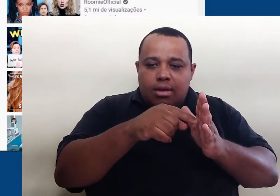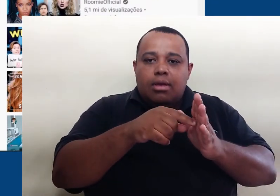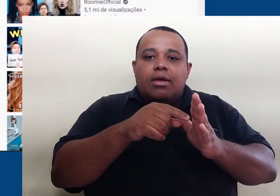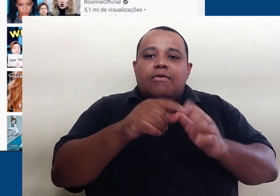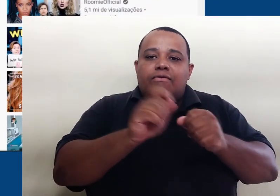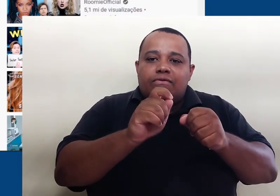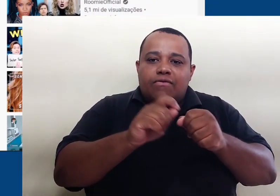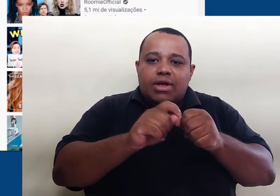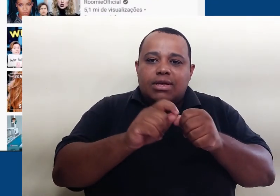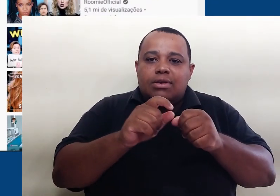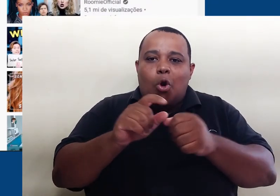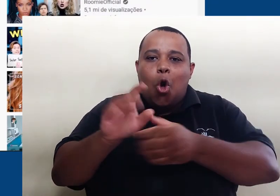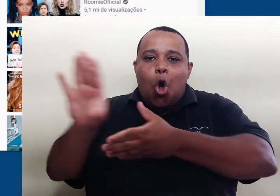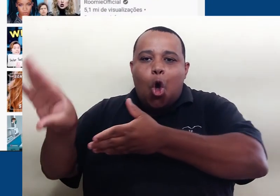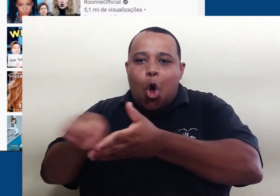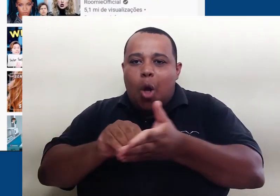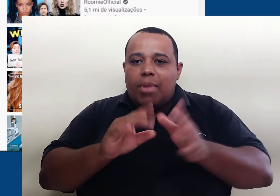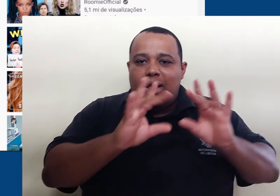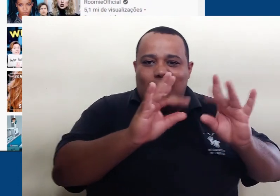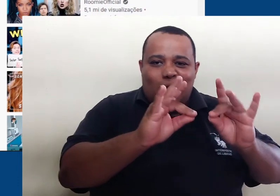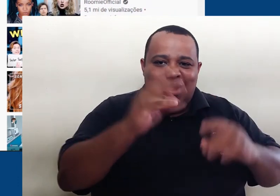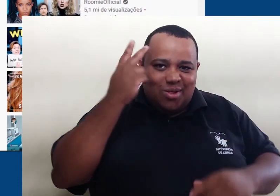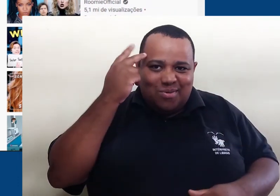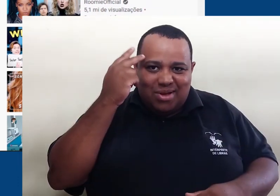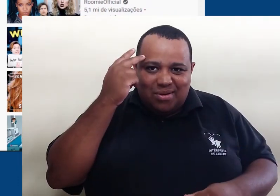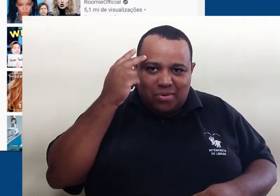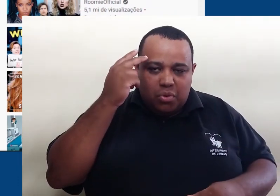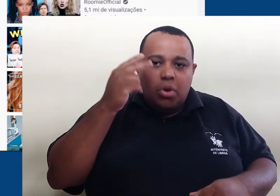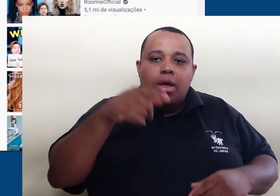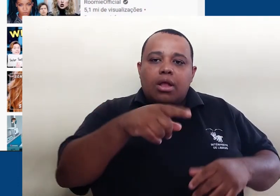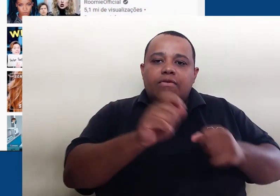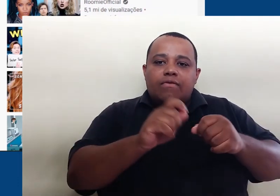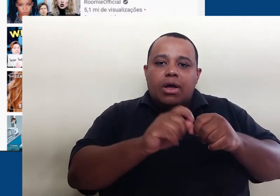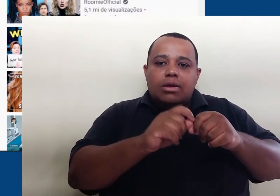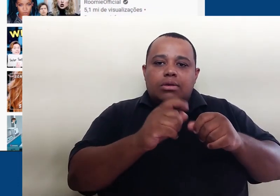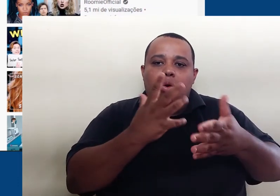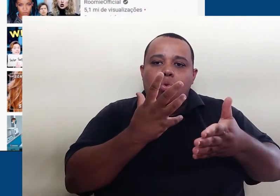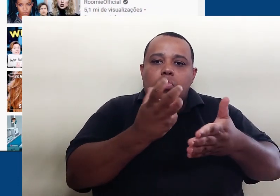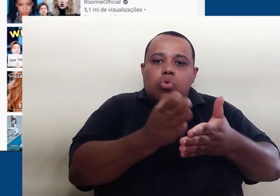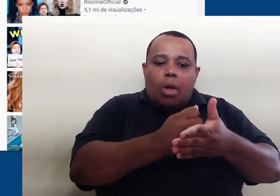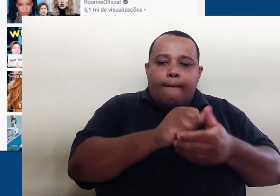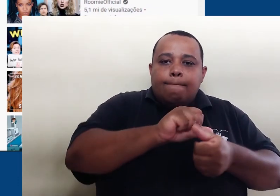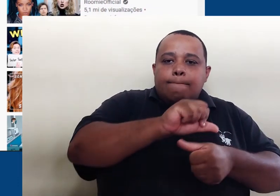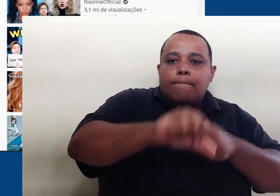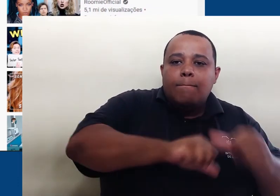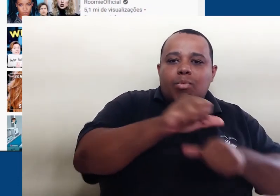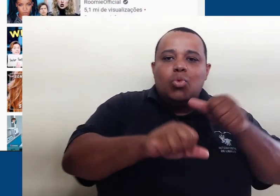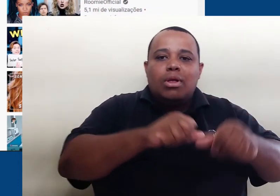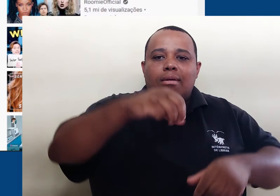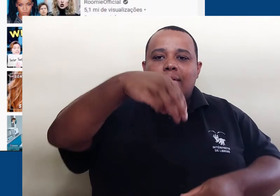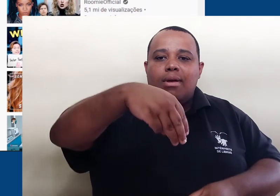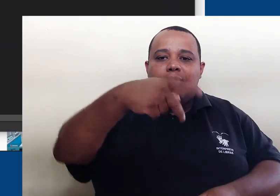lá no programa. É só apertar Ctrl V, tá, pessoal? E ele vai baixar o áudio da nossa aula. Aí, se eu vier aqui, ele terminou de baixar. Se eu vier aqui